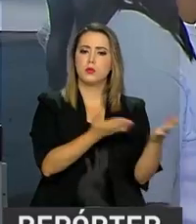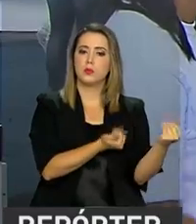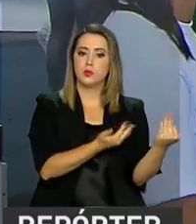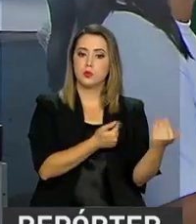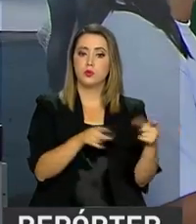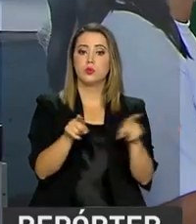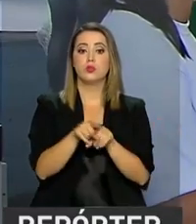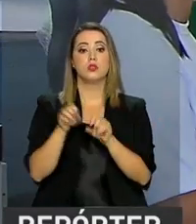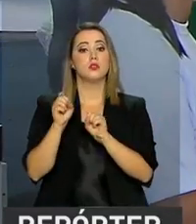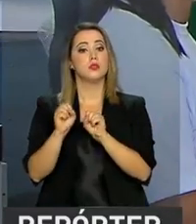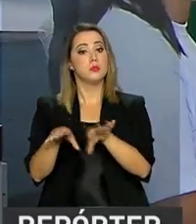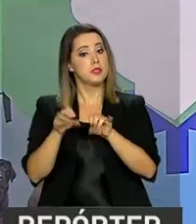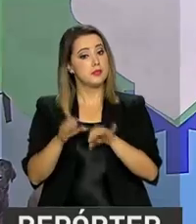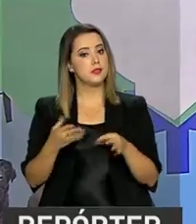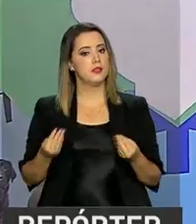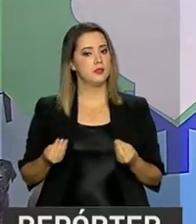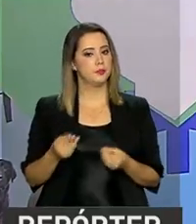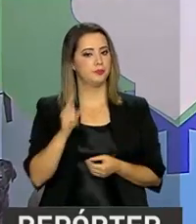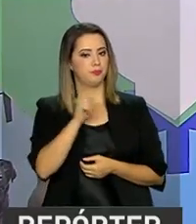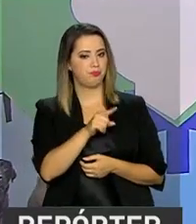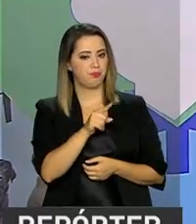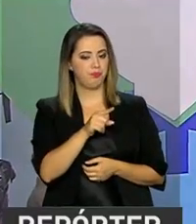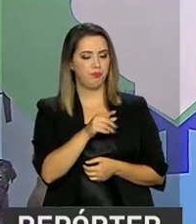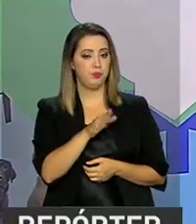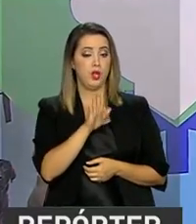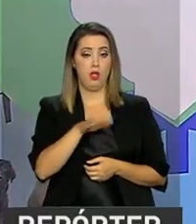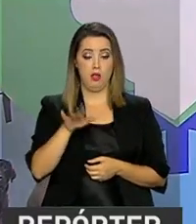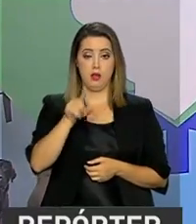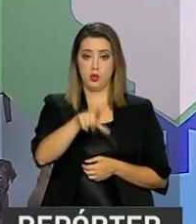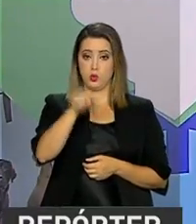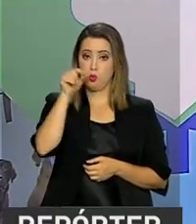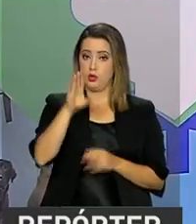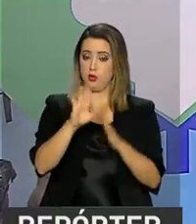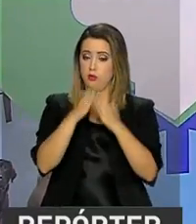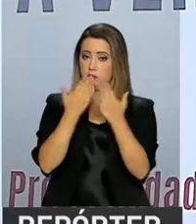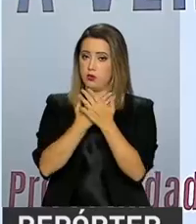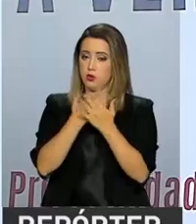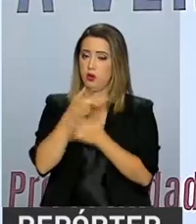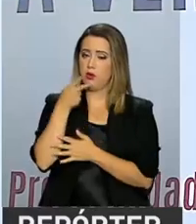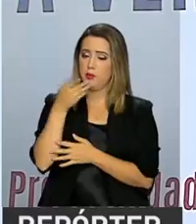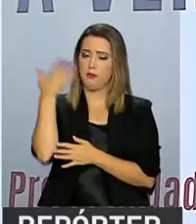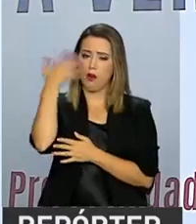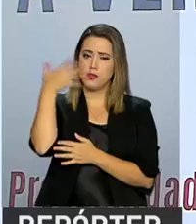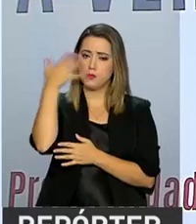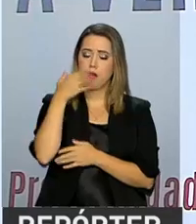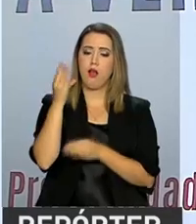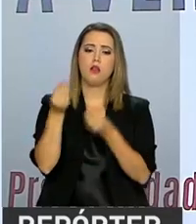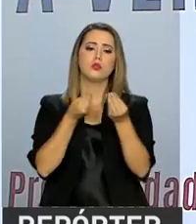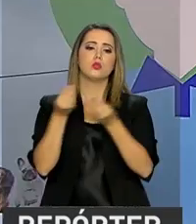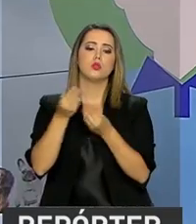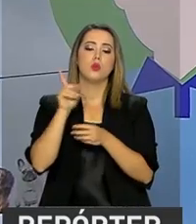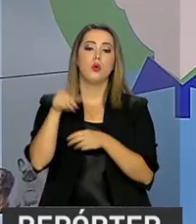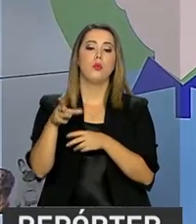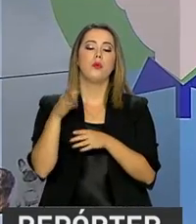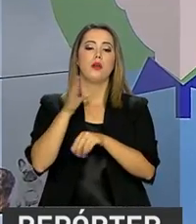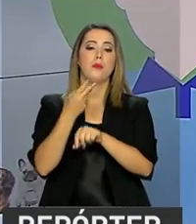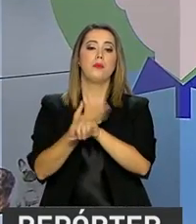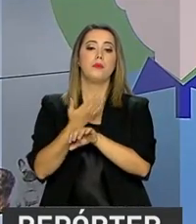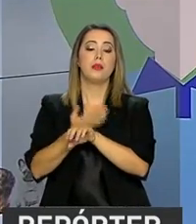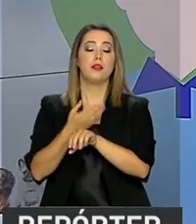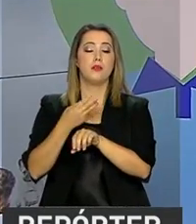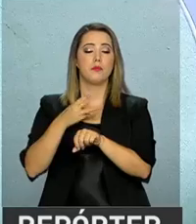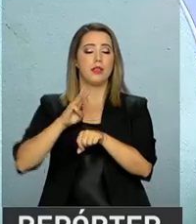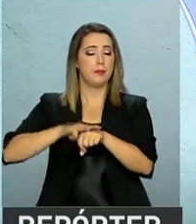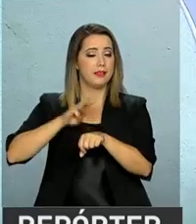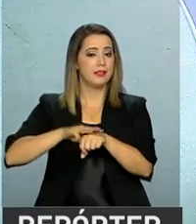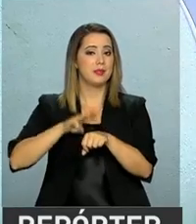também são protagonistas. Ricardo foi escolhido na escola para falar na exposição sobre a aplicação da matemática na